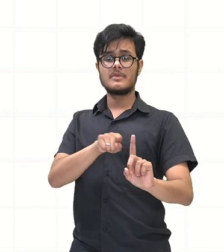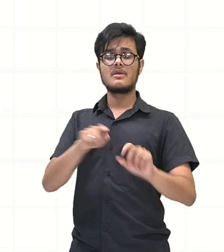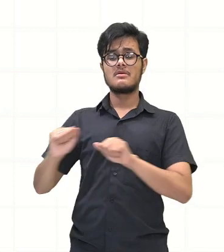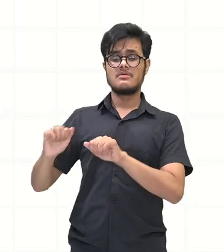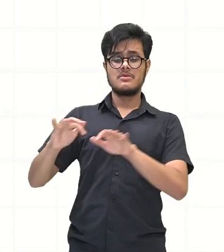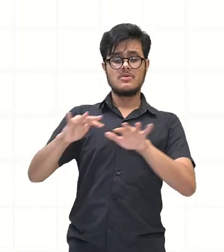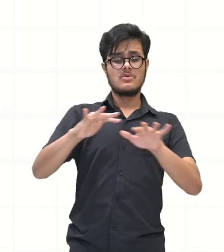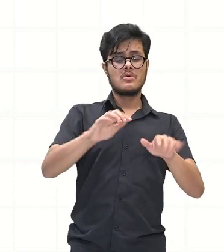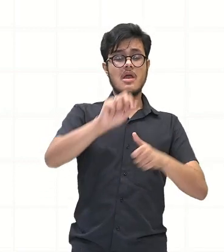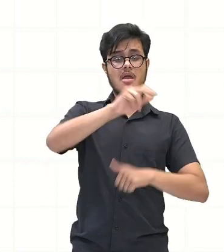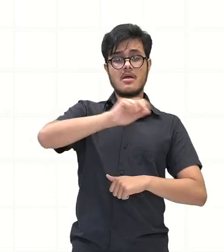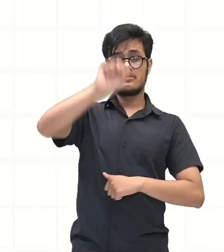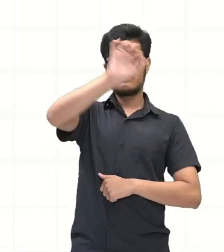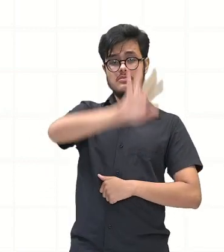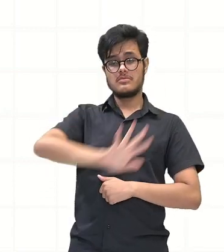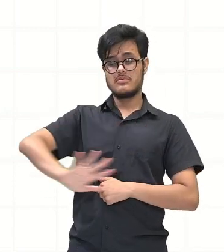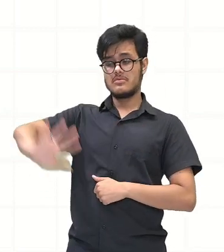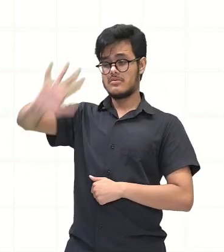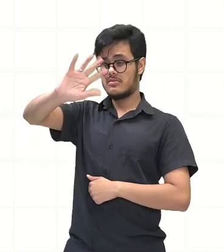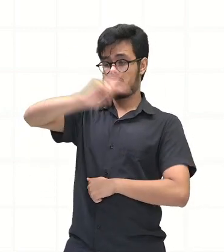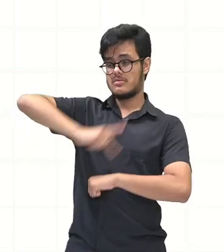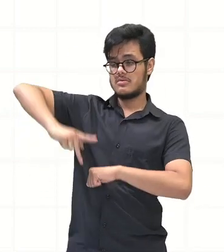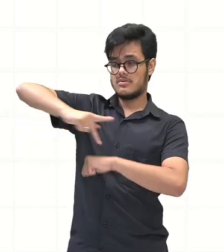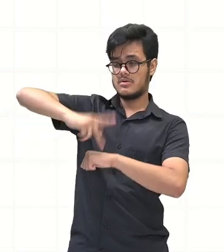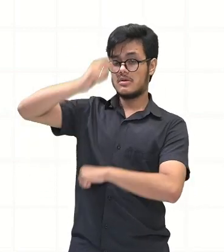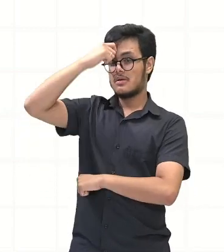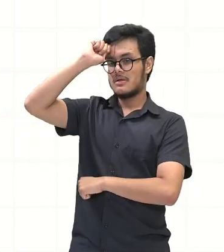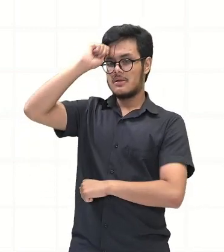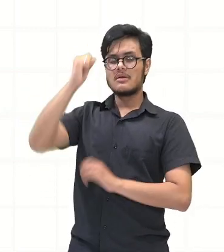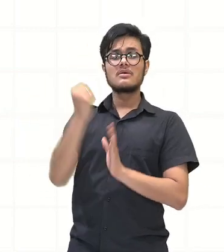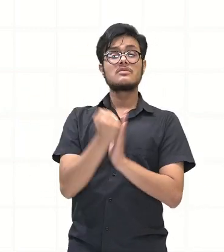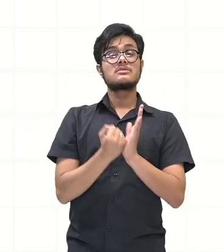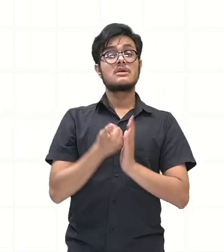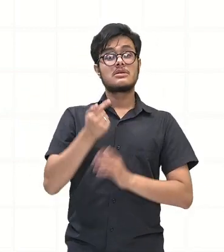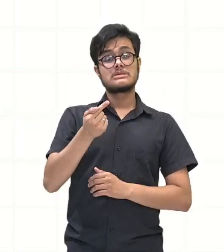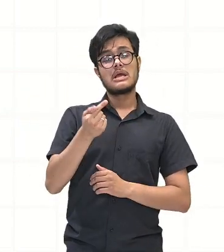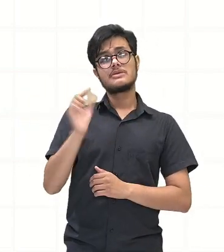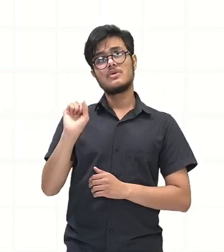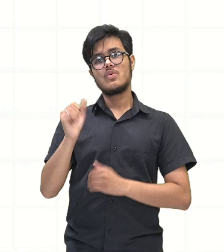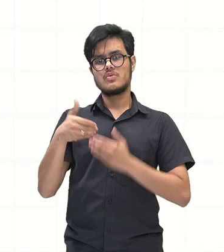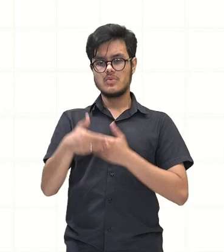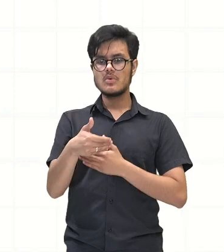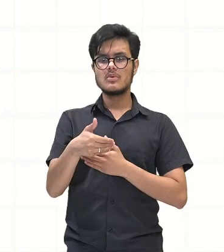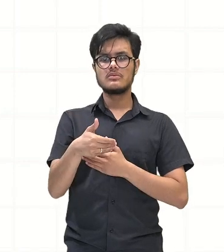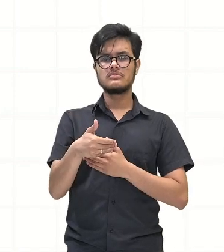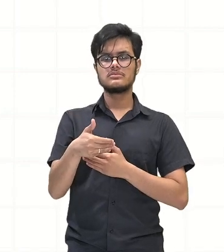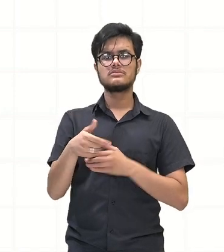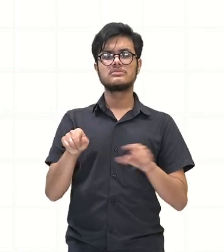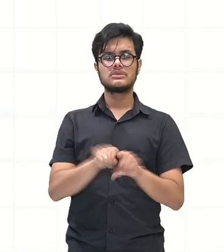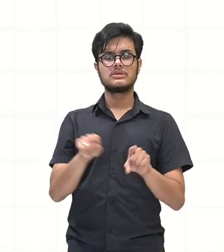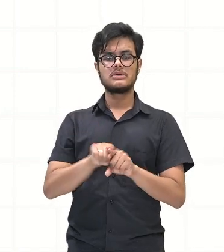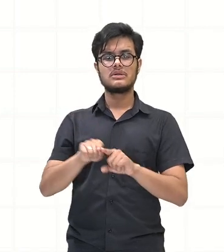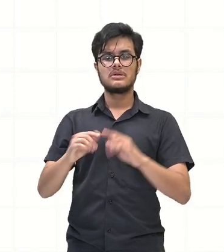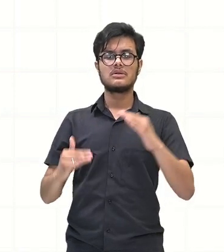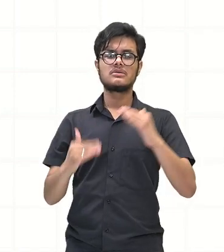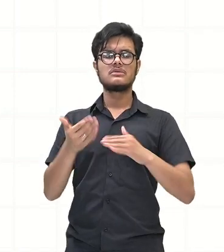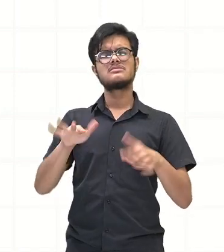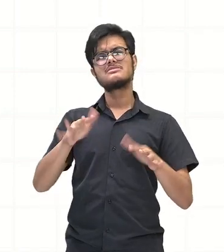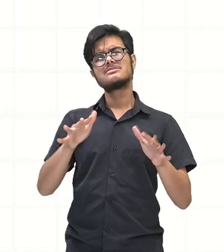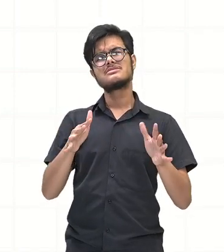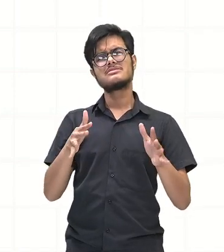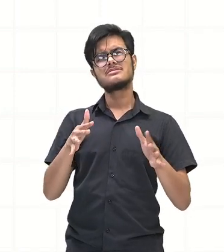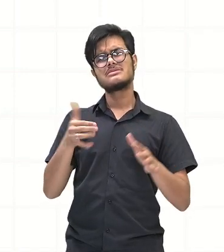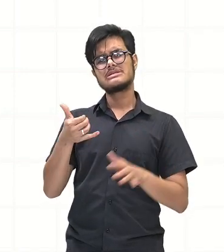transsaariano desenvolveu-se nos séculos 7 e 8 e atingiu o seu auge em meados do